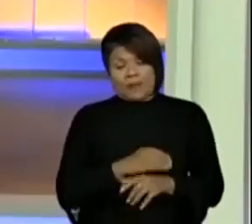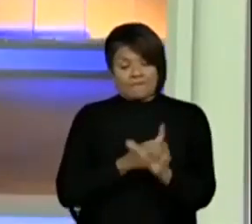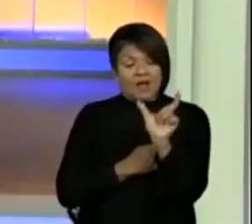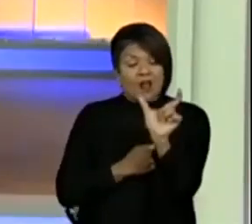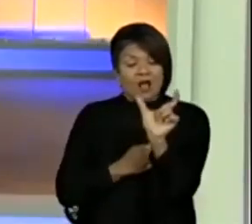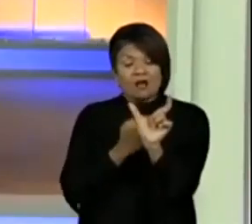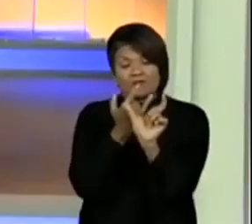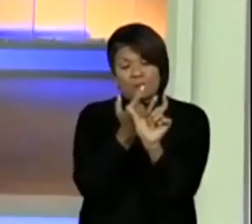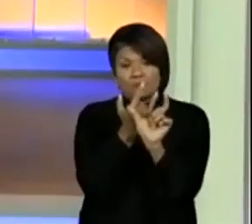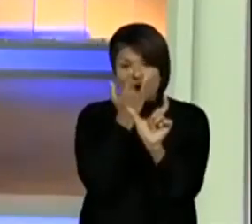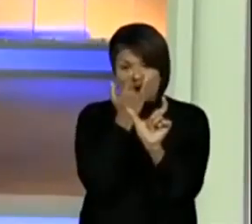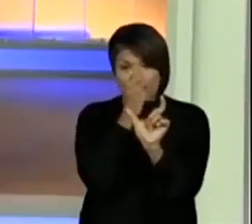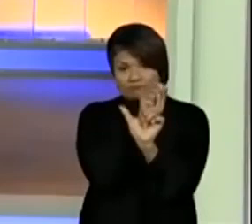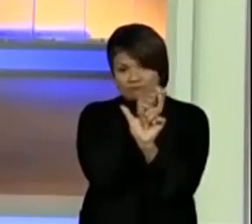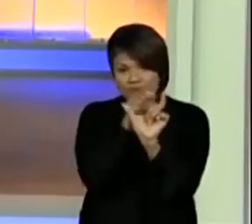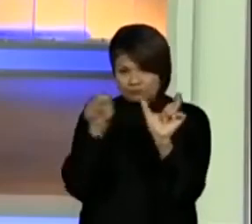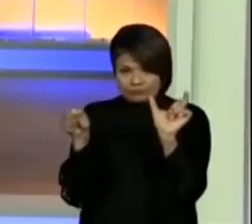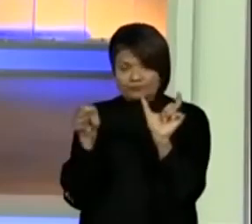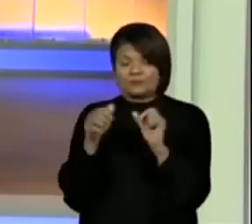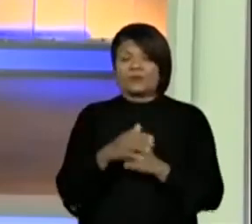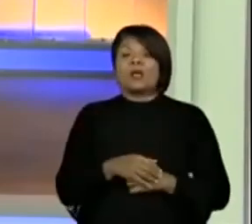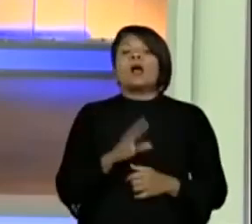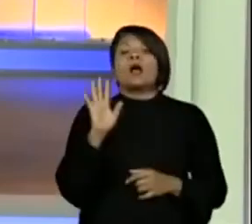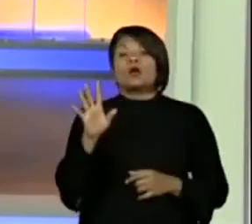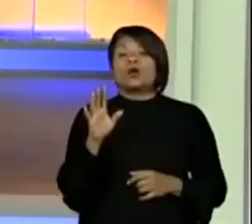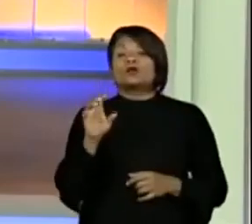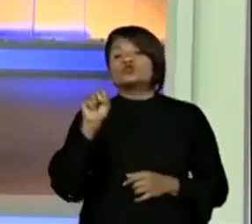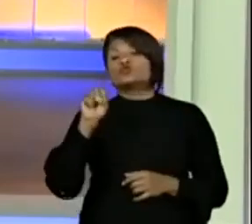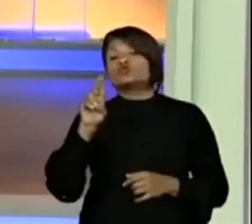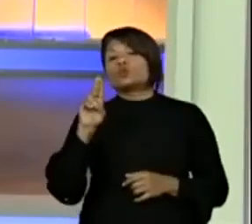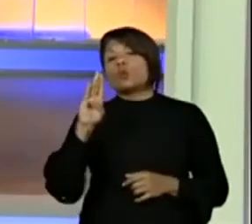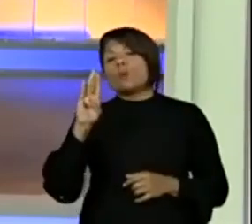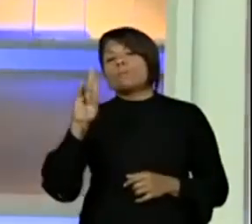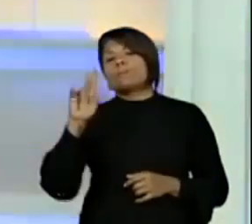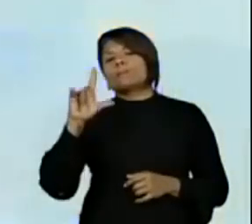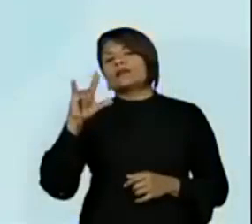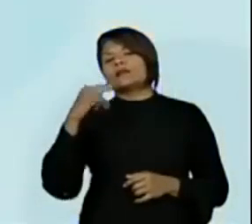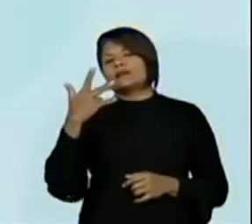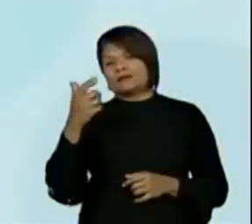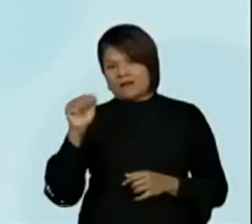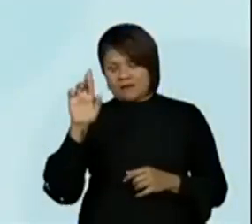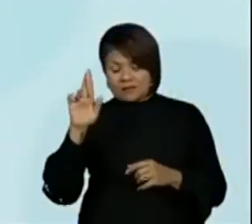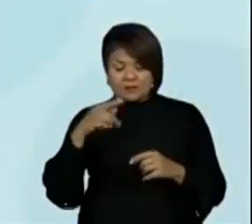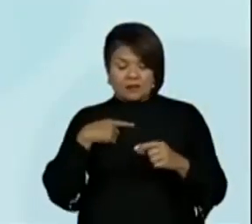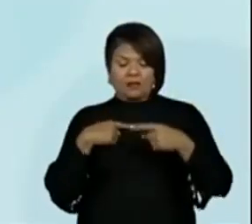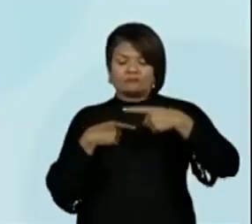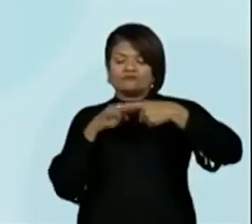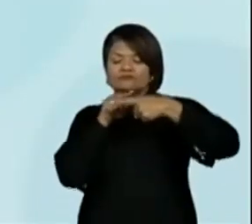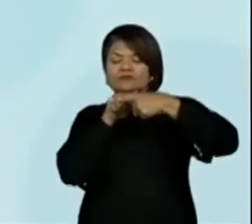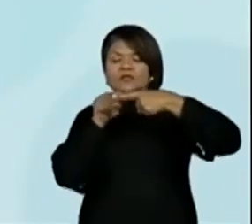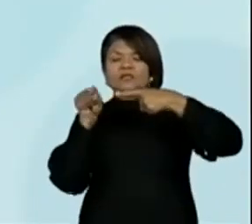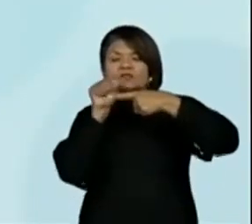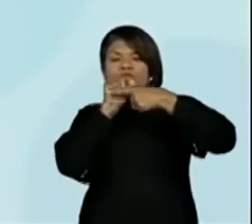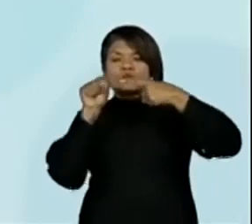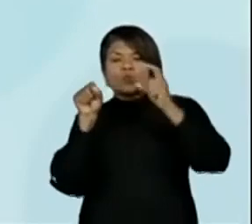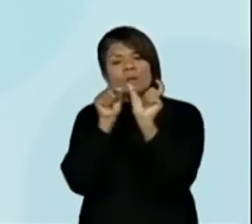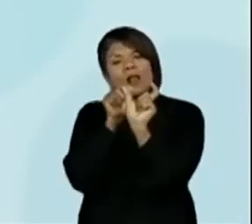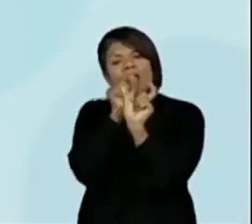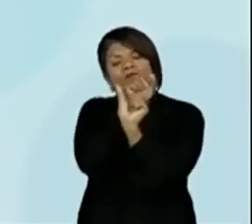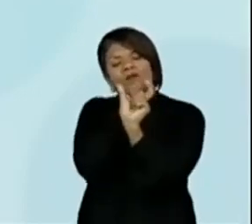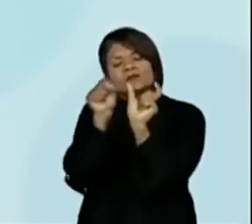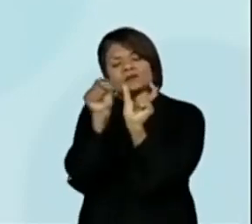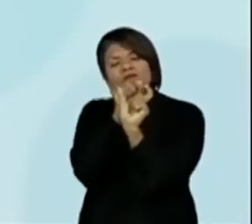palavra, que eu usei um marca-texto. Sublinhar é quando você faz um risquinho embaixo. As partes principais. Mas quais